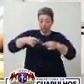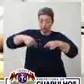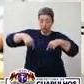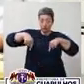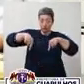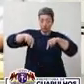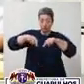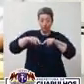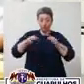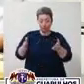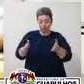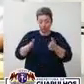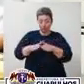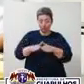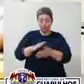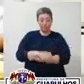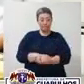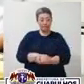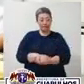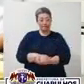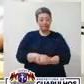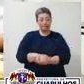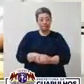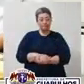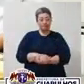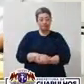Novamente, ó, dá as pontas. Espalha bem.